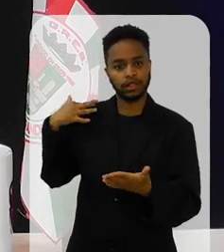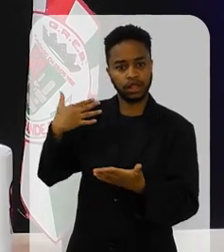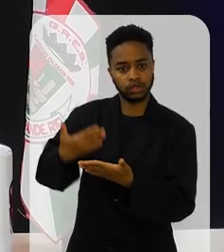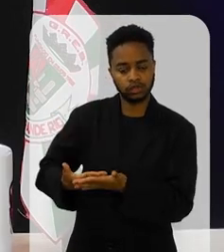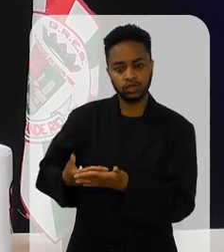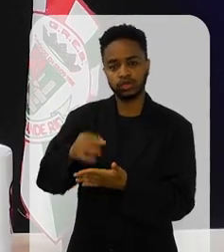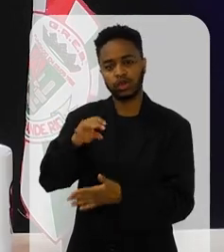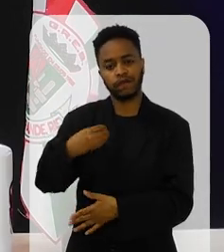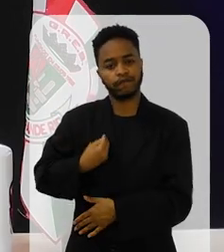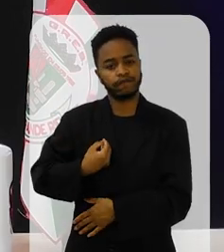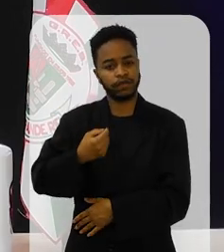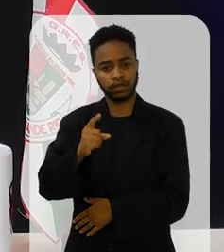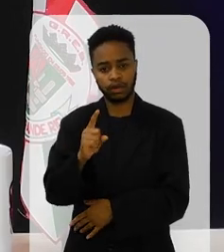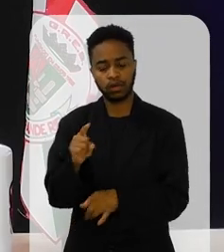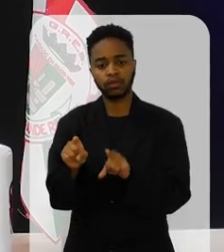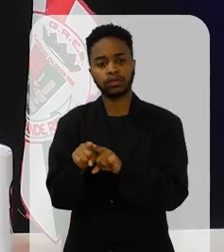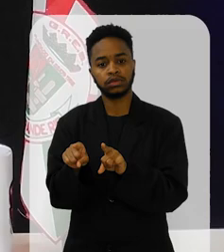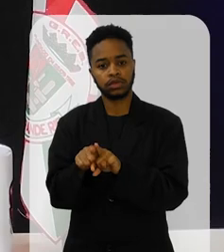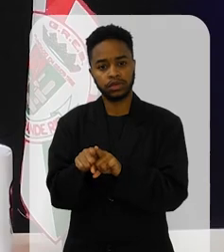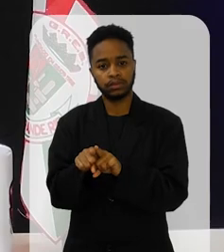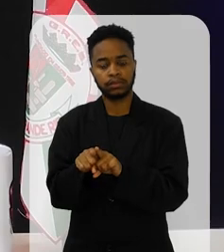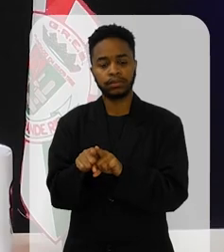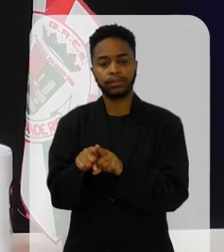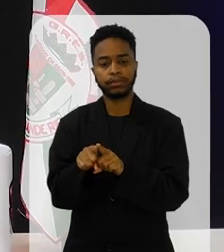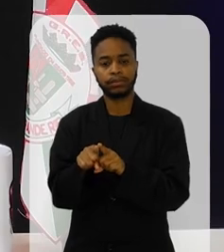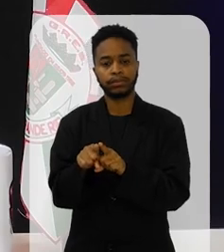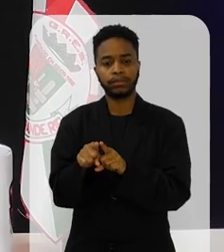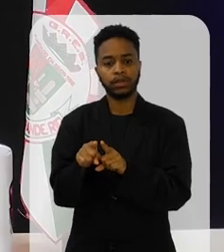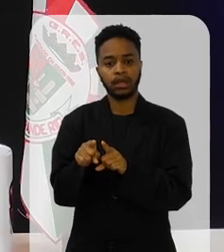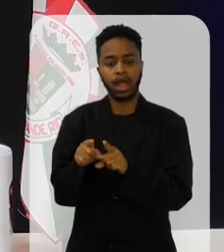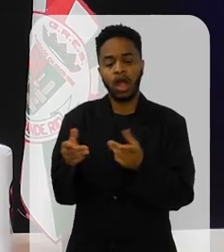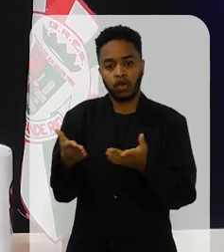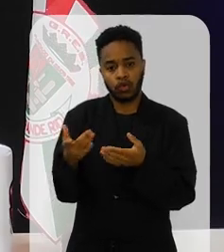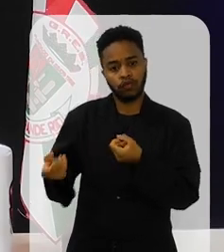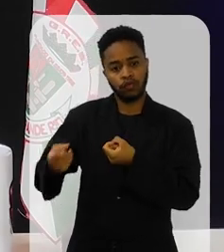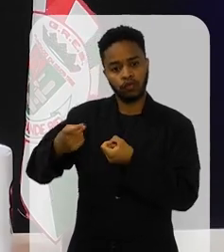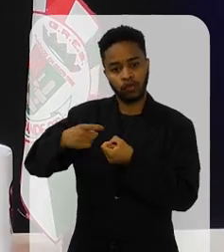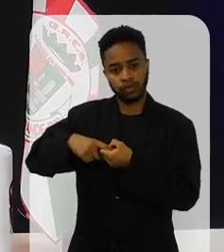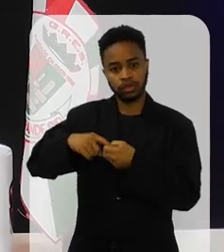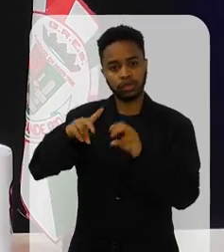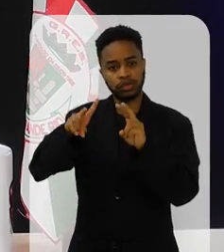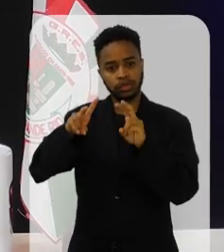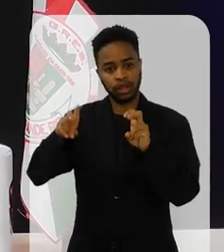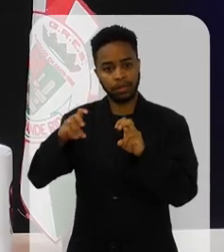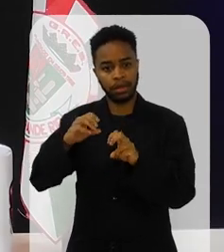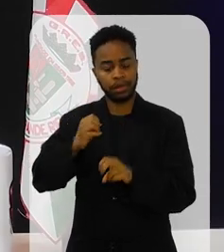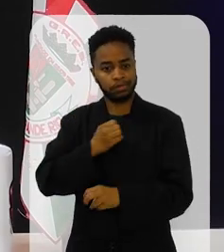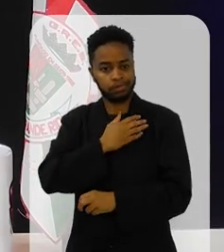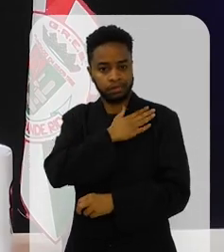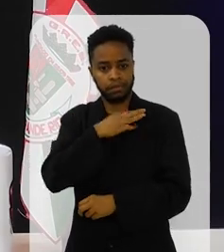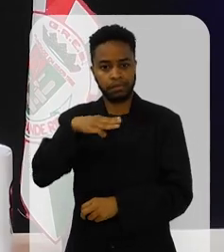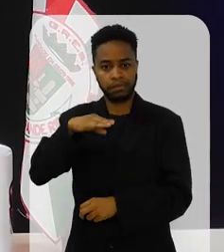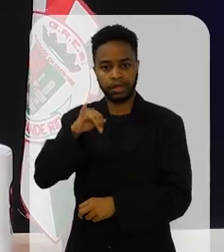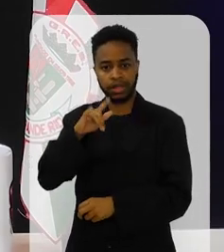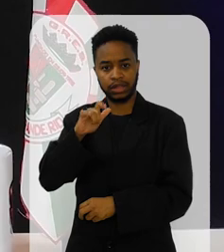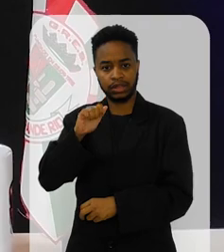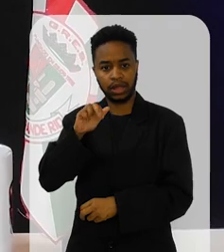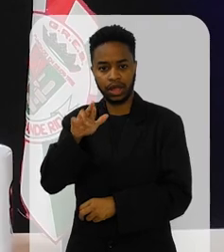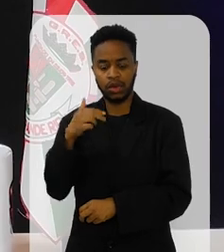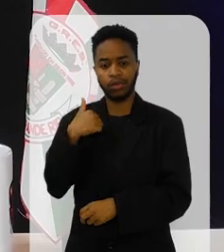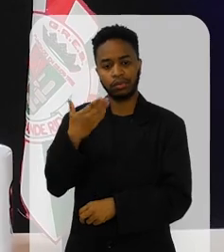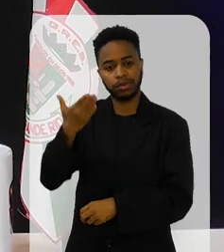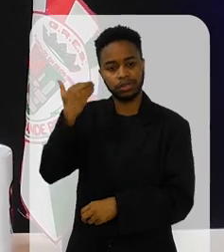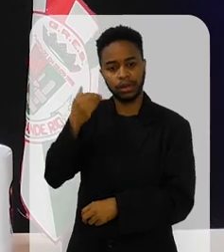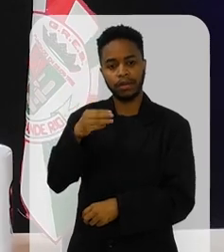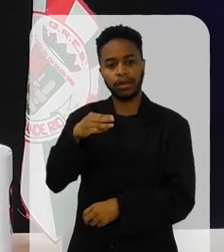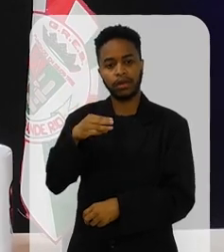minha trajetória, não só de vida, né? Voltando rapidamente na parte militar. Eu era